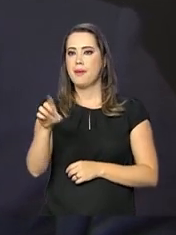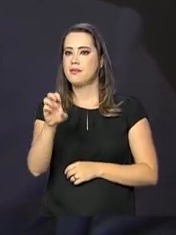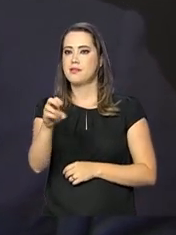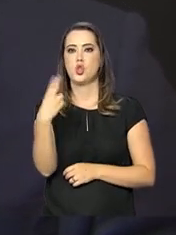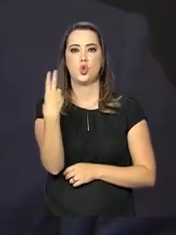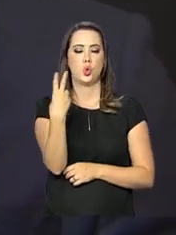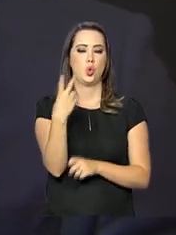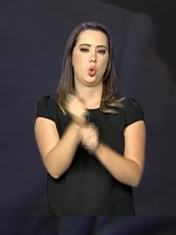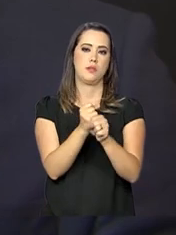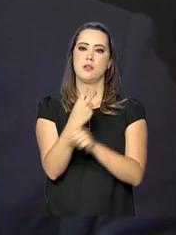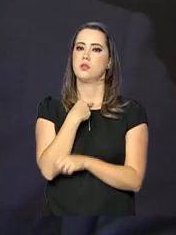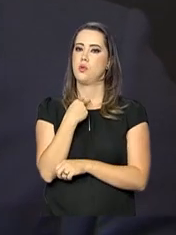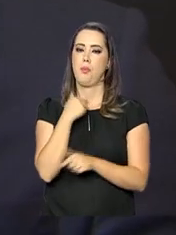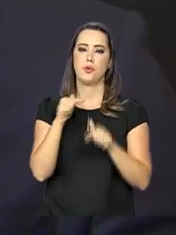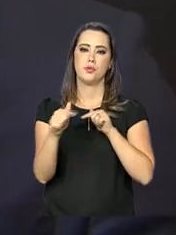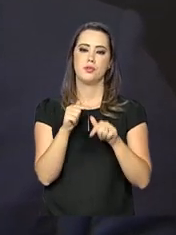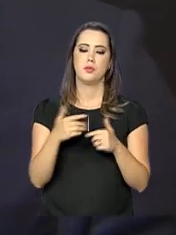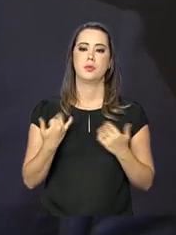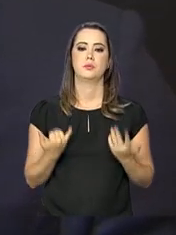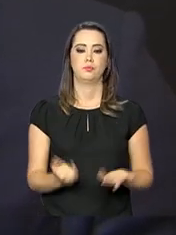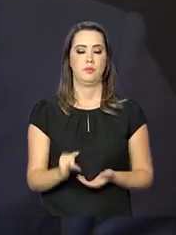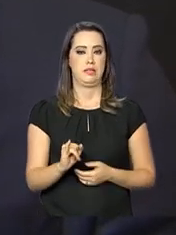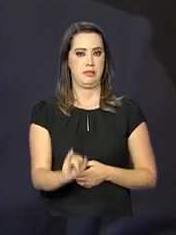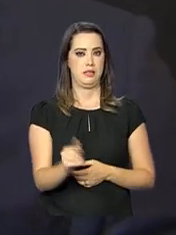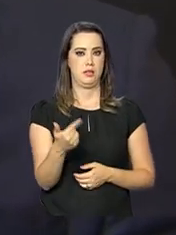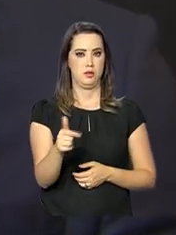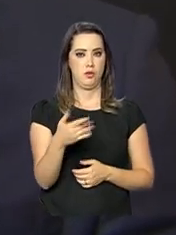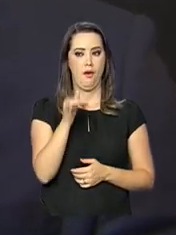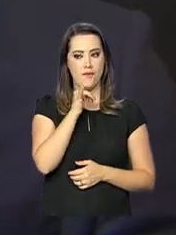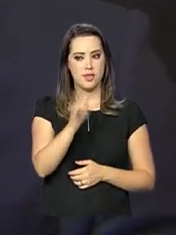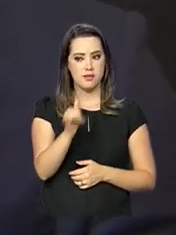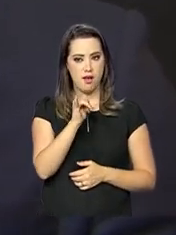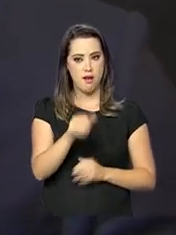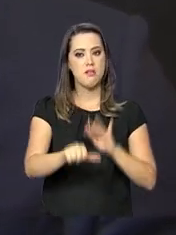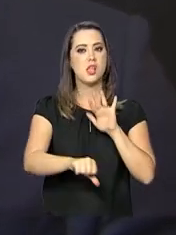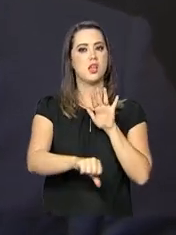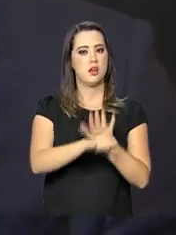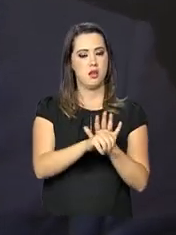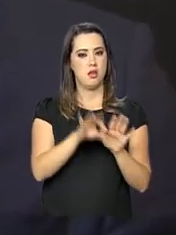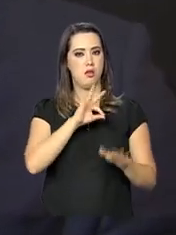conab e não com esse desvio é encaminhada a notícia crime à polícia federal e ao ministério público